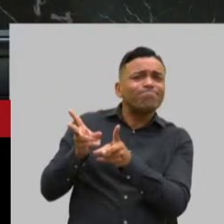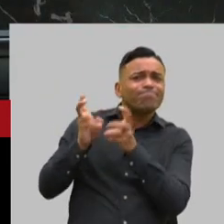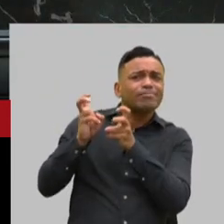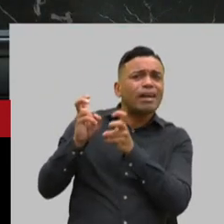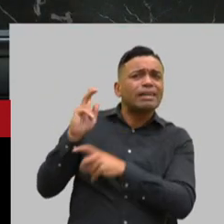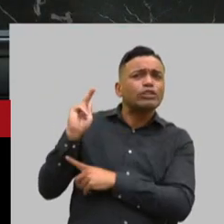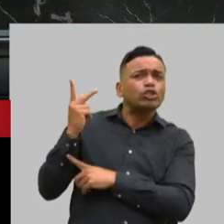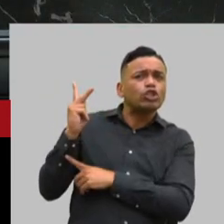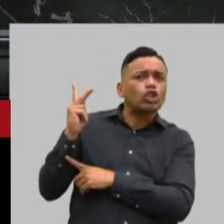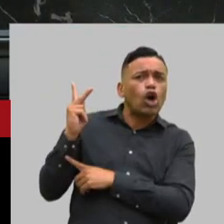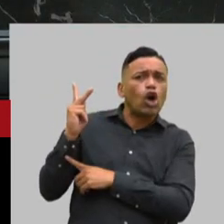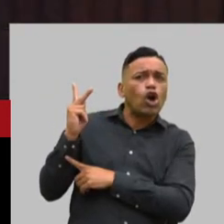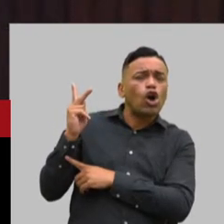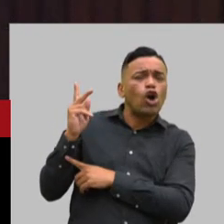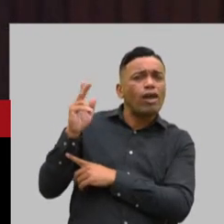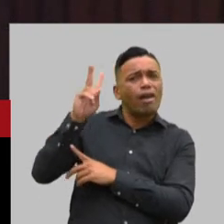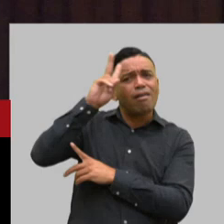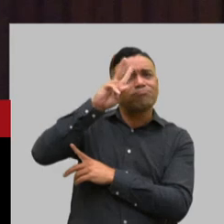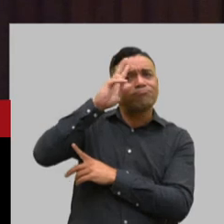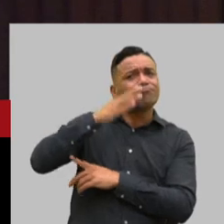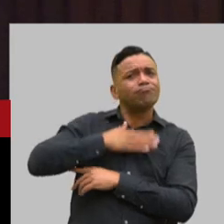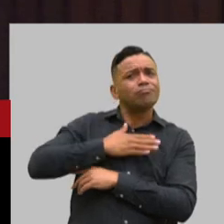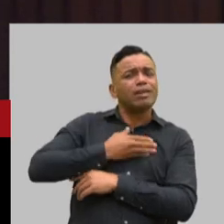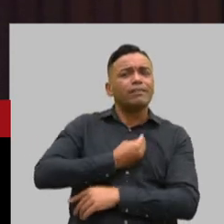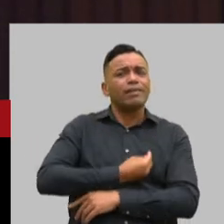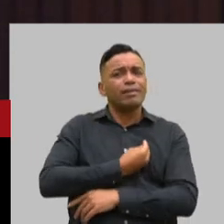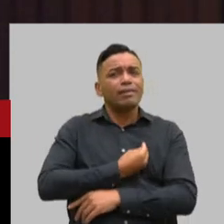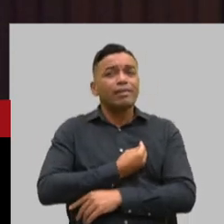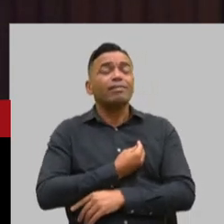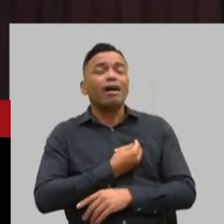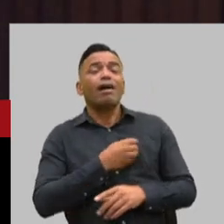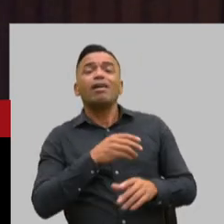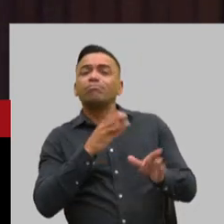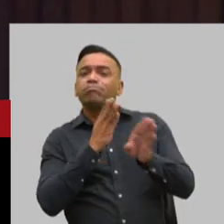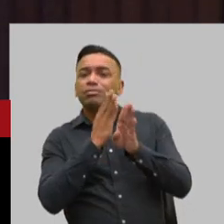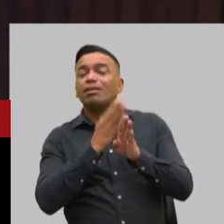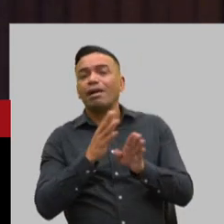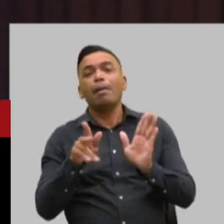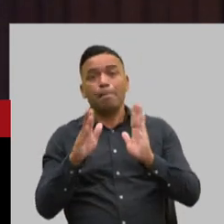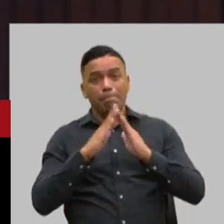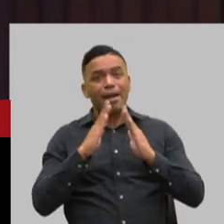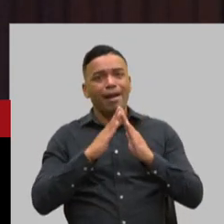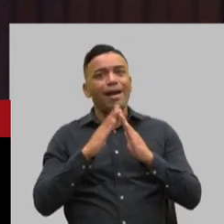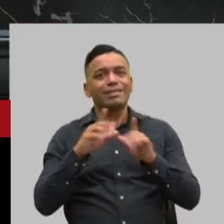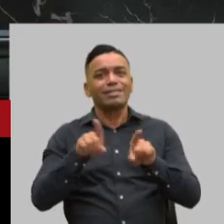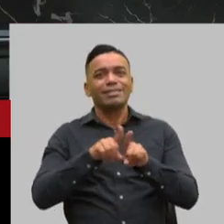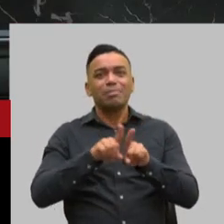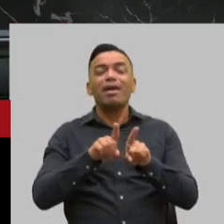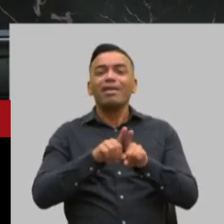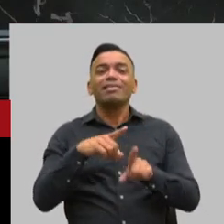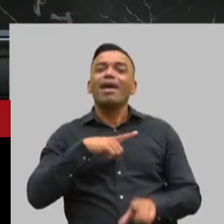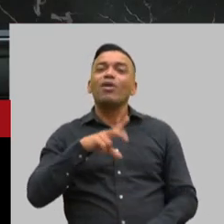momentos. Eu também tenho um Vicente em casa. Na fotinho, o senhor estava carregando ele.